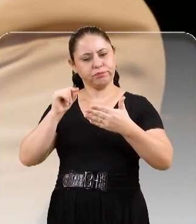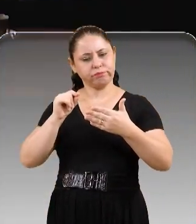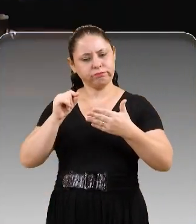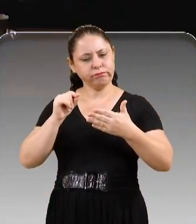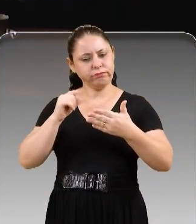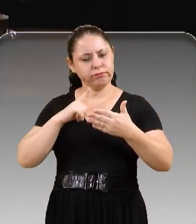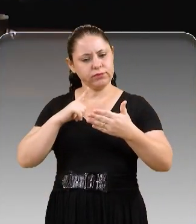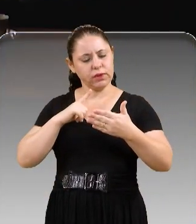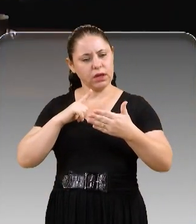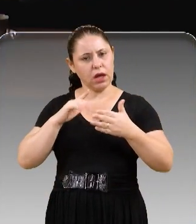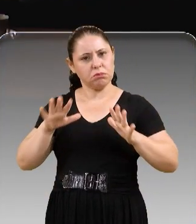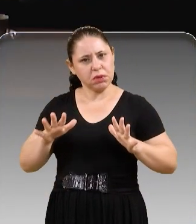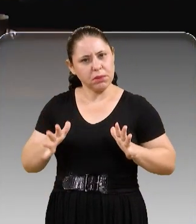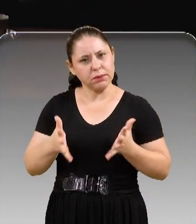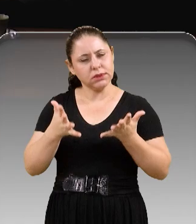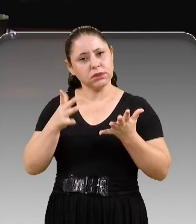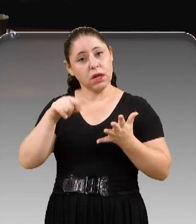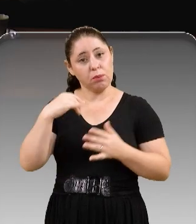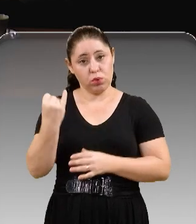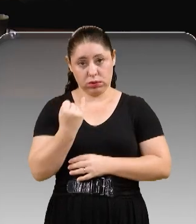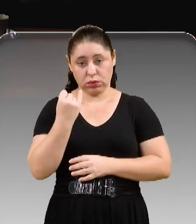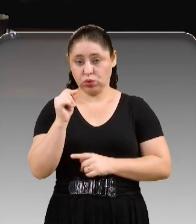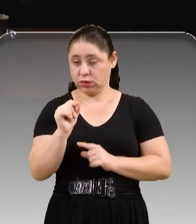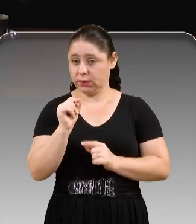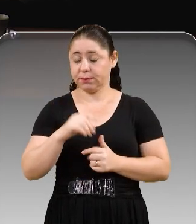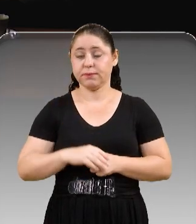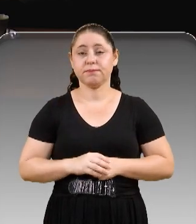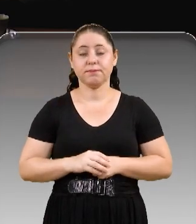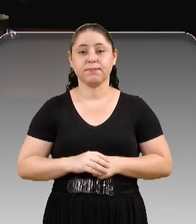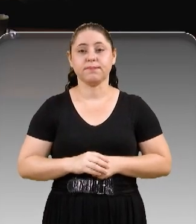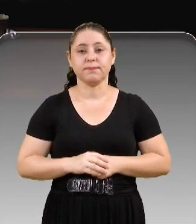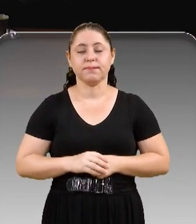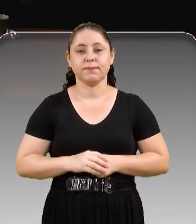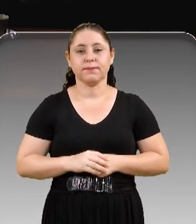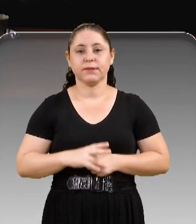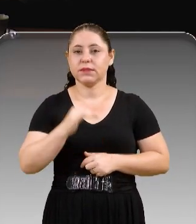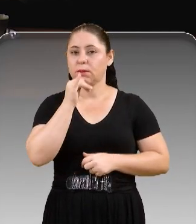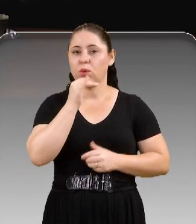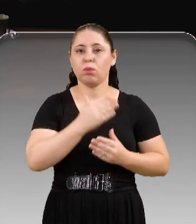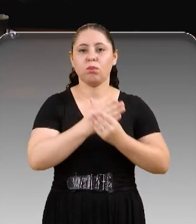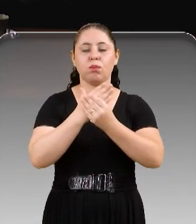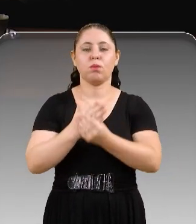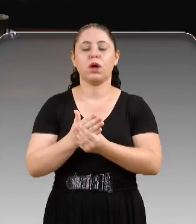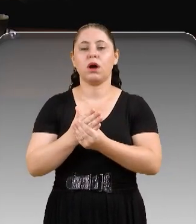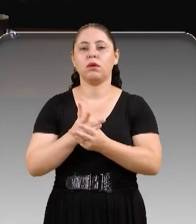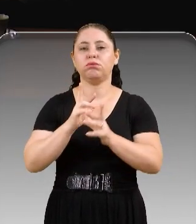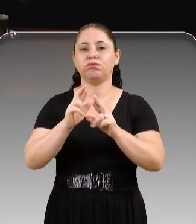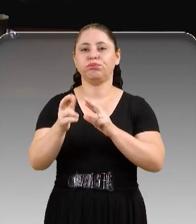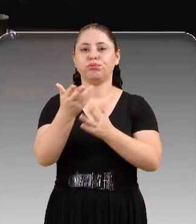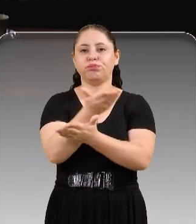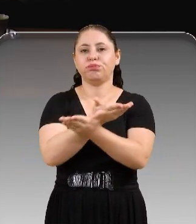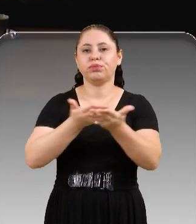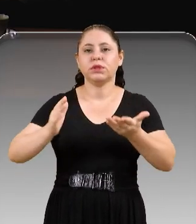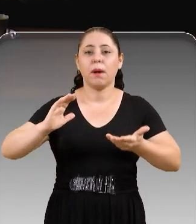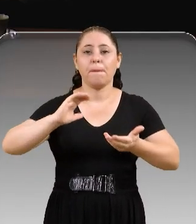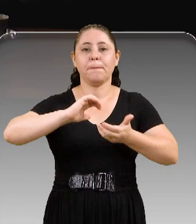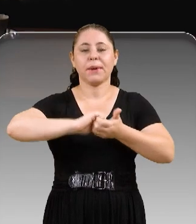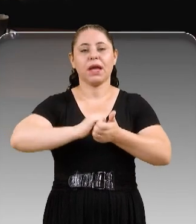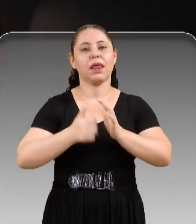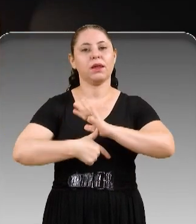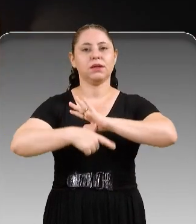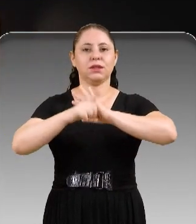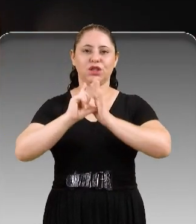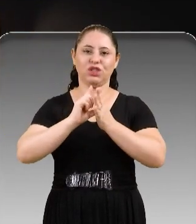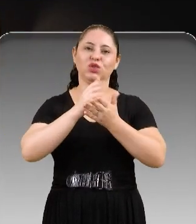Recentemente, vem sendo incentivada, isso é muito importante, os procedimentos de mediação e